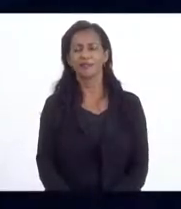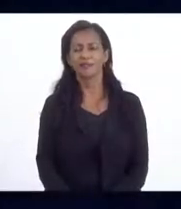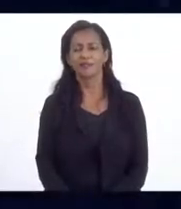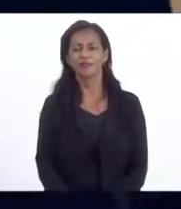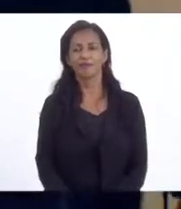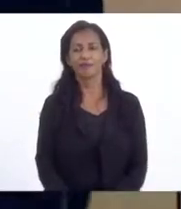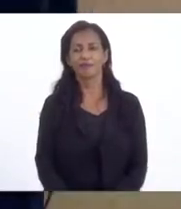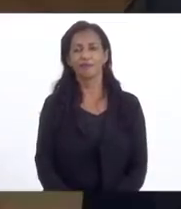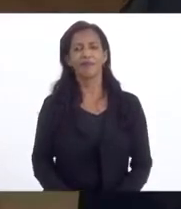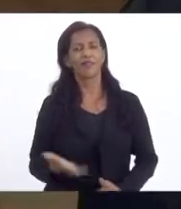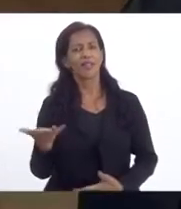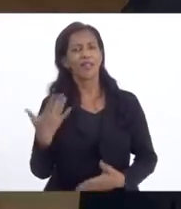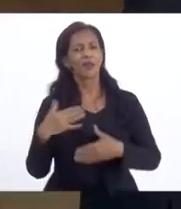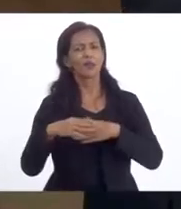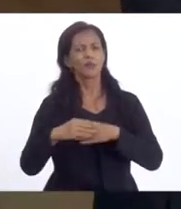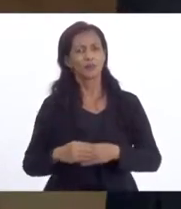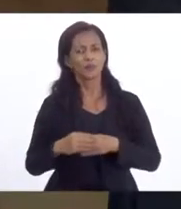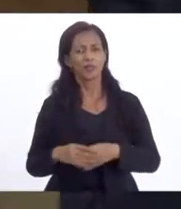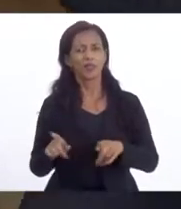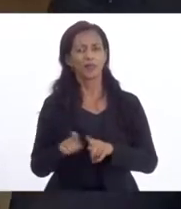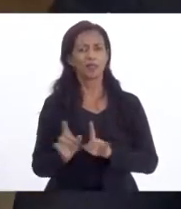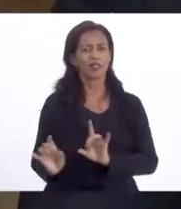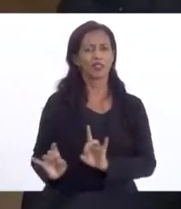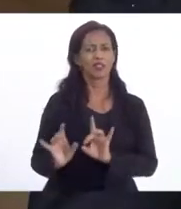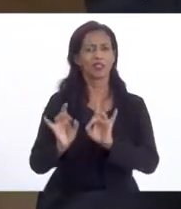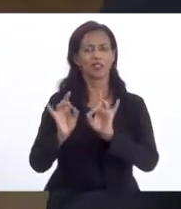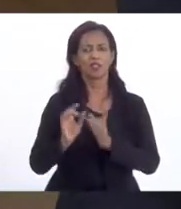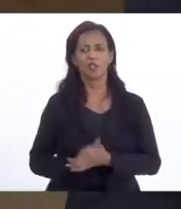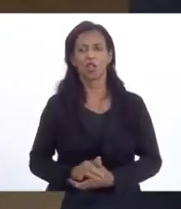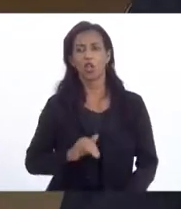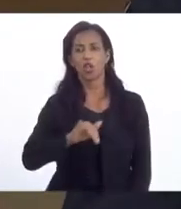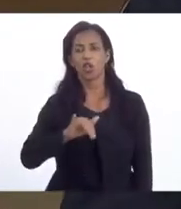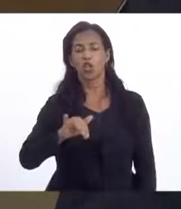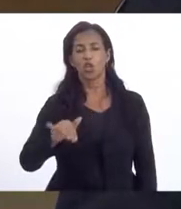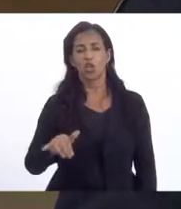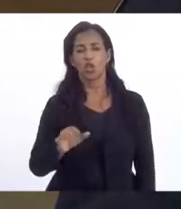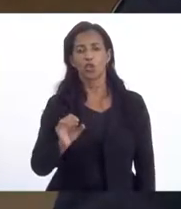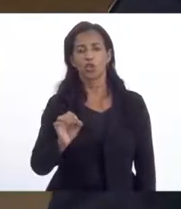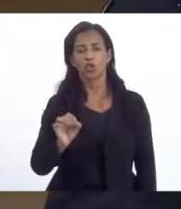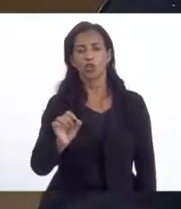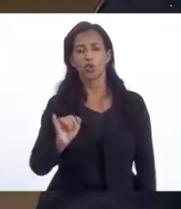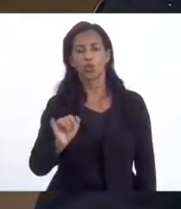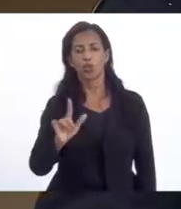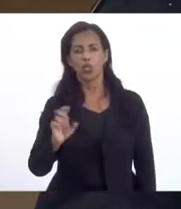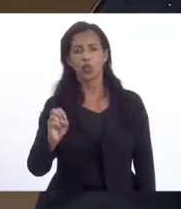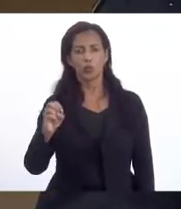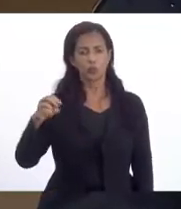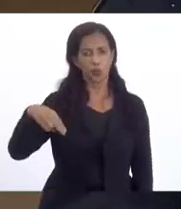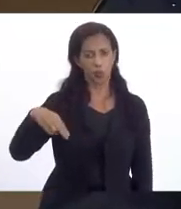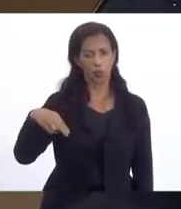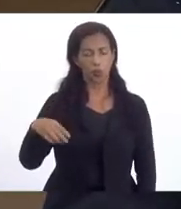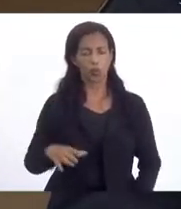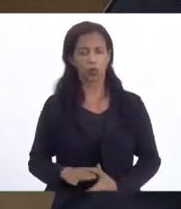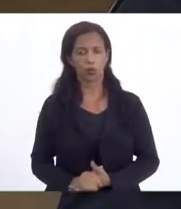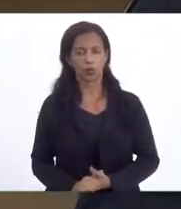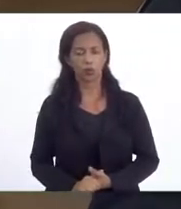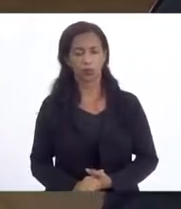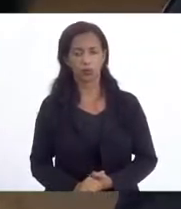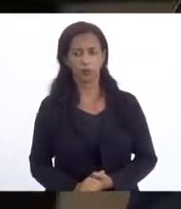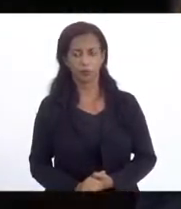Então, quero fazer uma saudação especial aqui ao Joilson. Joilson, que